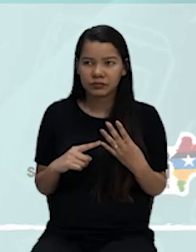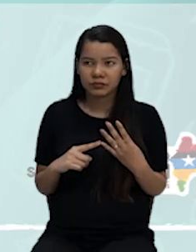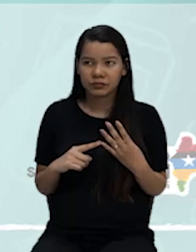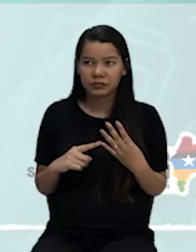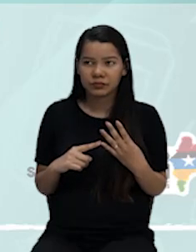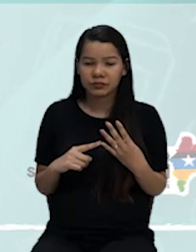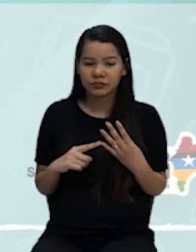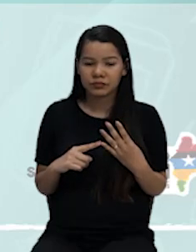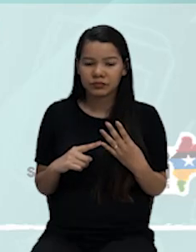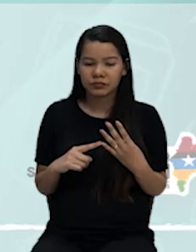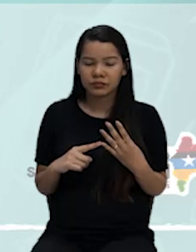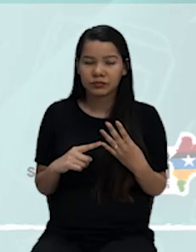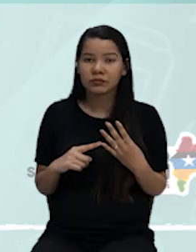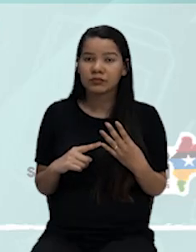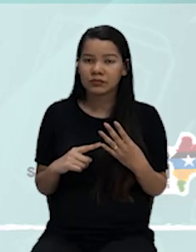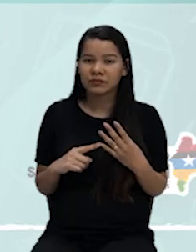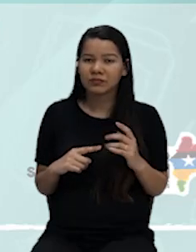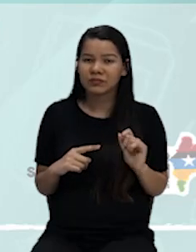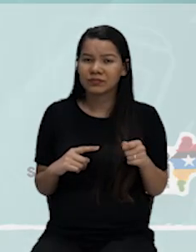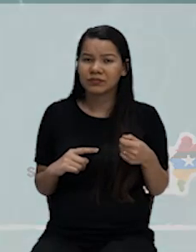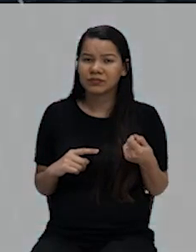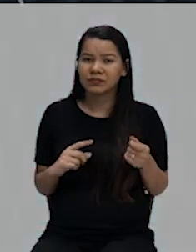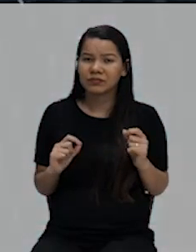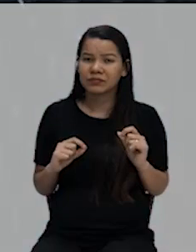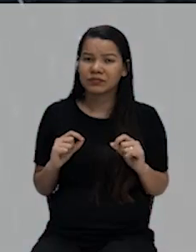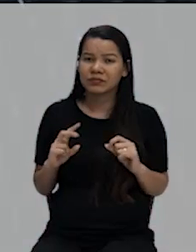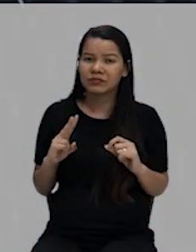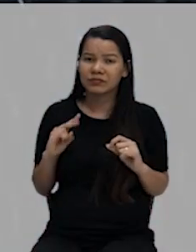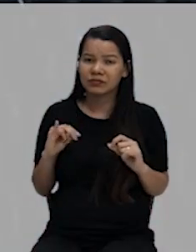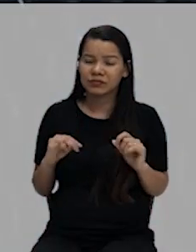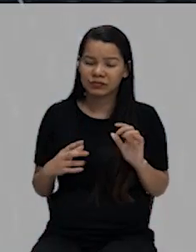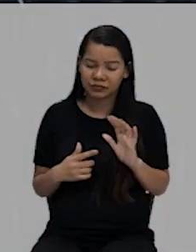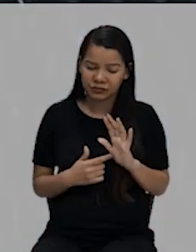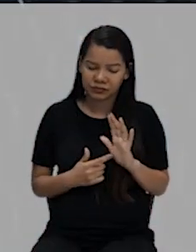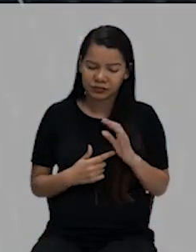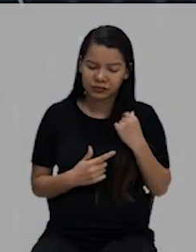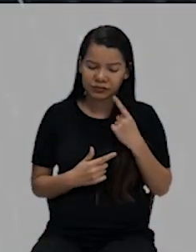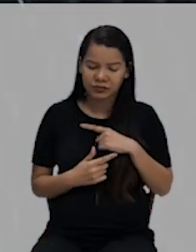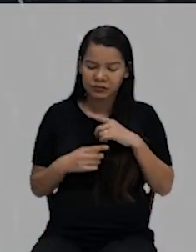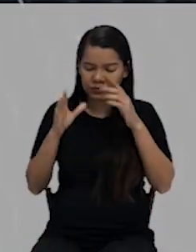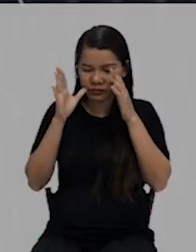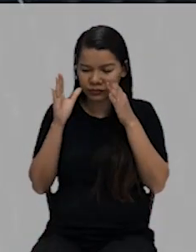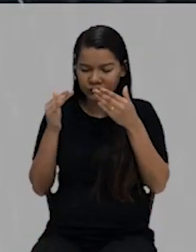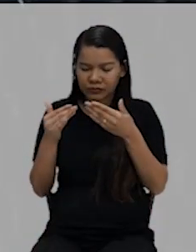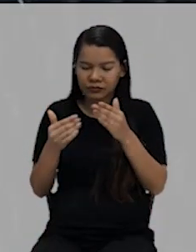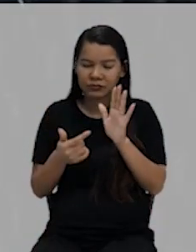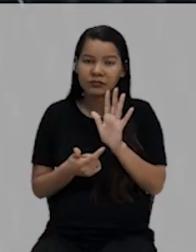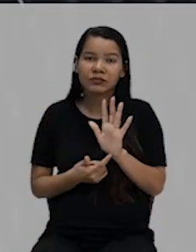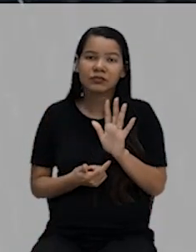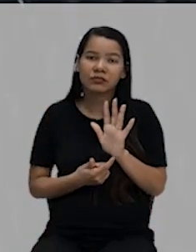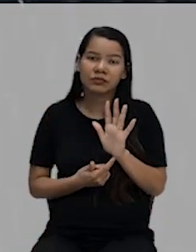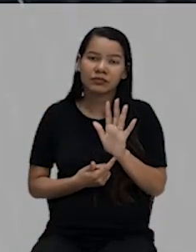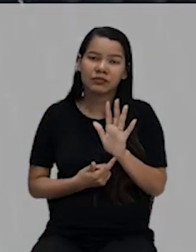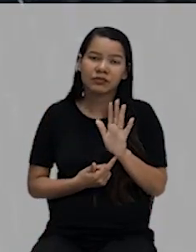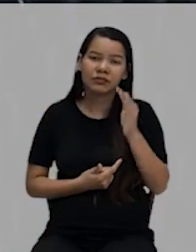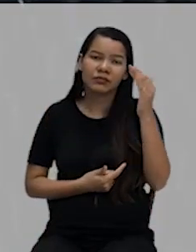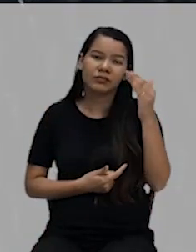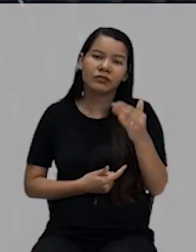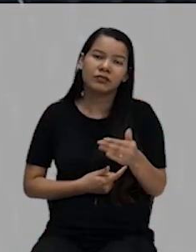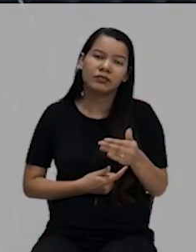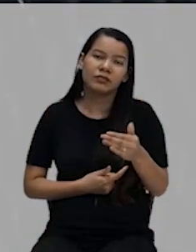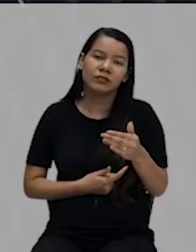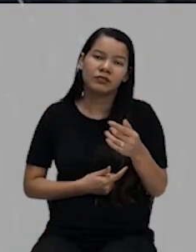luminosidade. São sinais que vão nos indicar, que indicam a presença